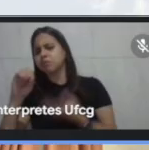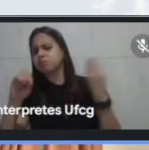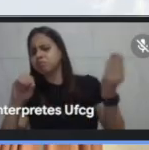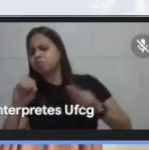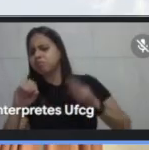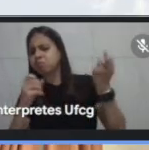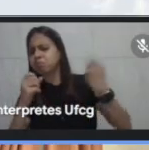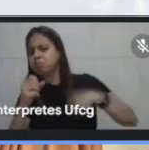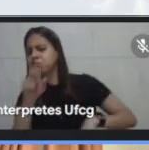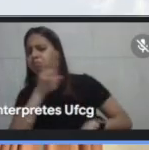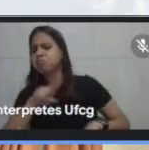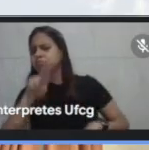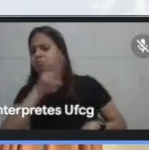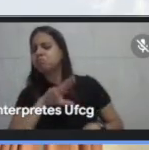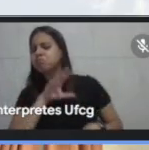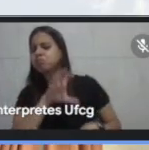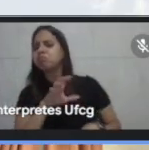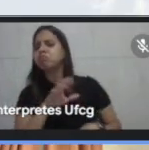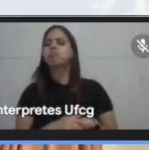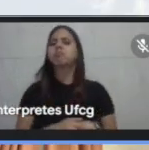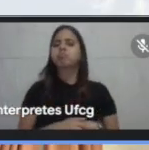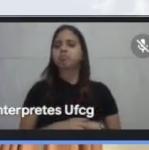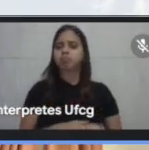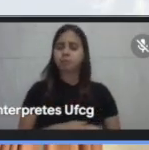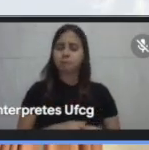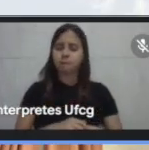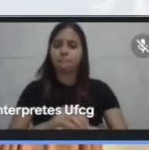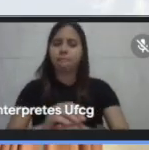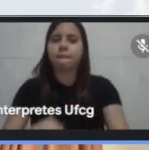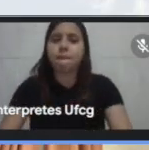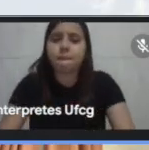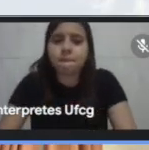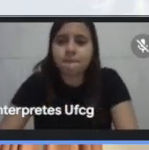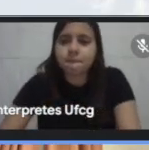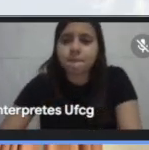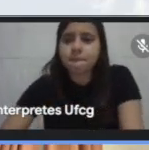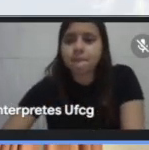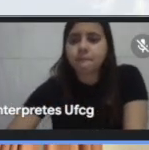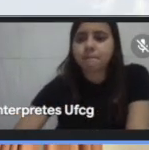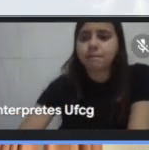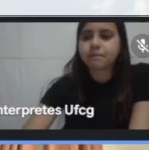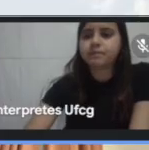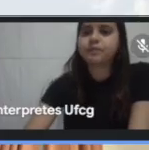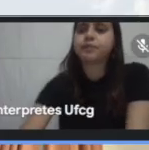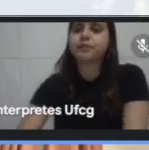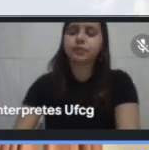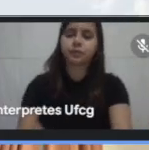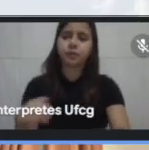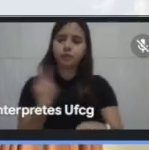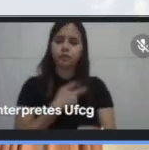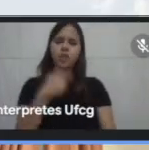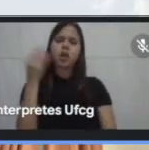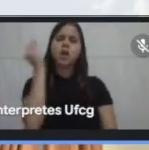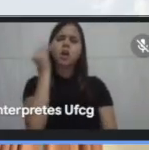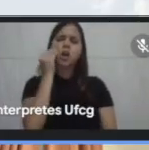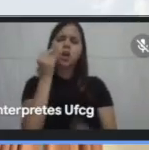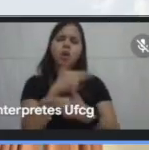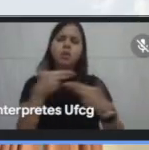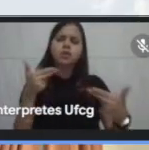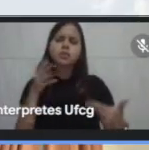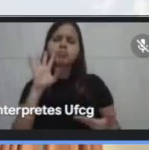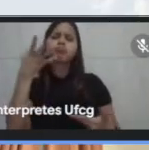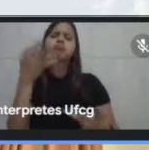a gente utilizou aqui classes de impermeabilização para conseguir fazer com que as simulações elas funcionassem